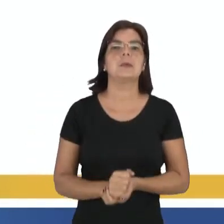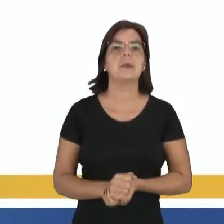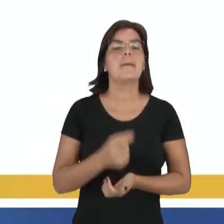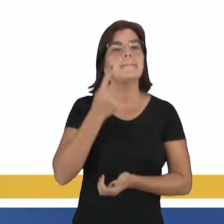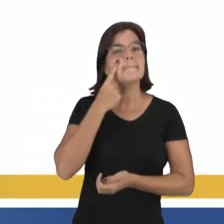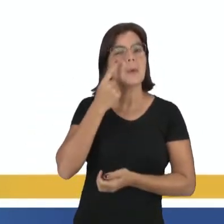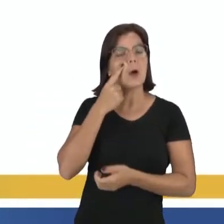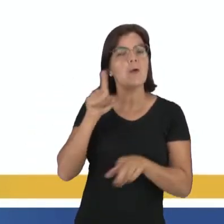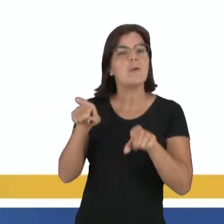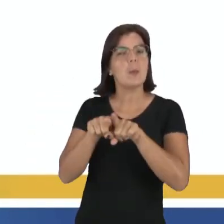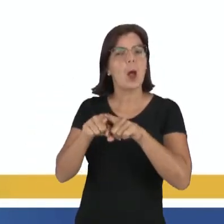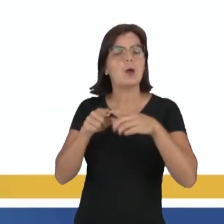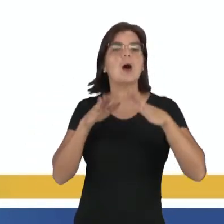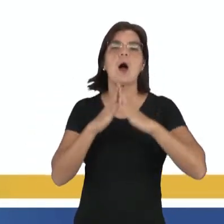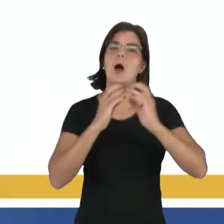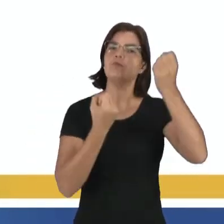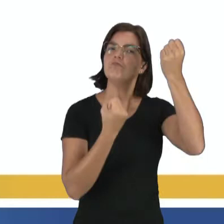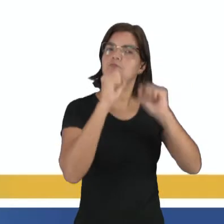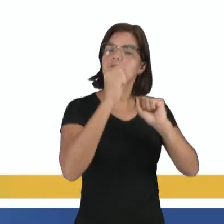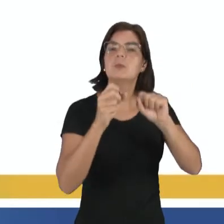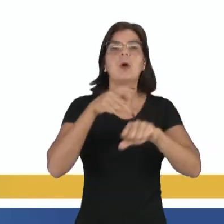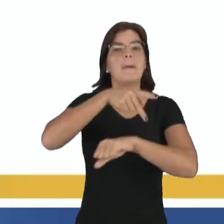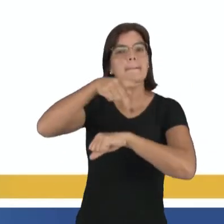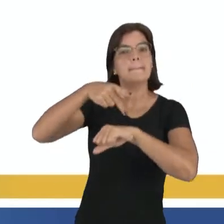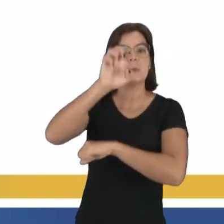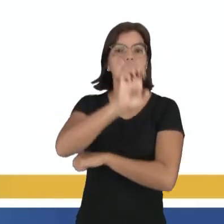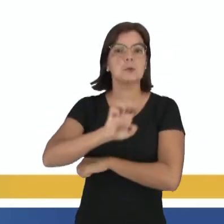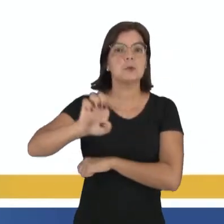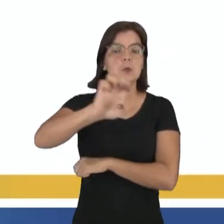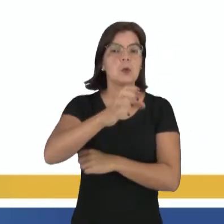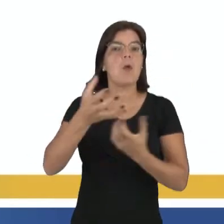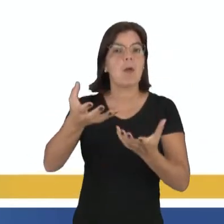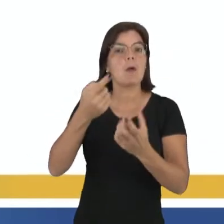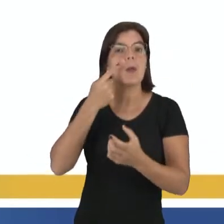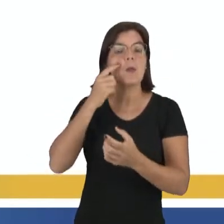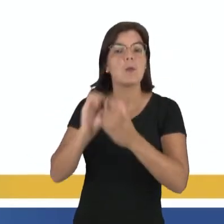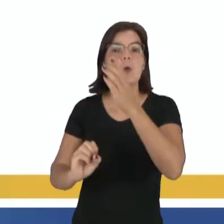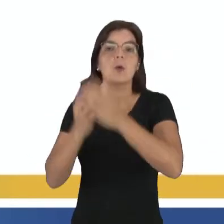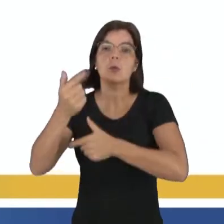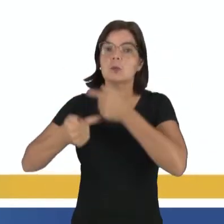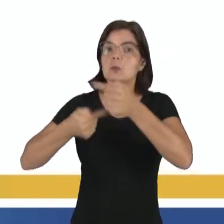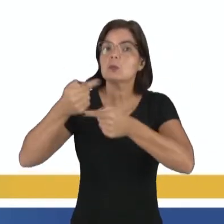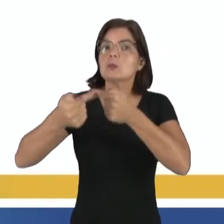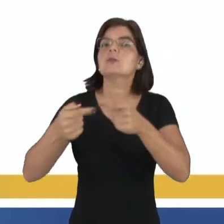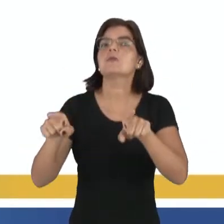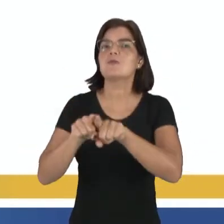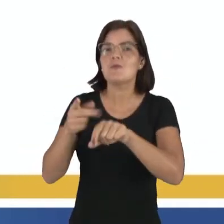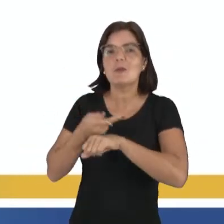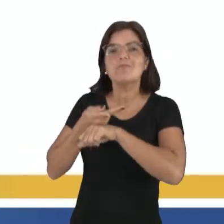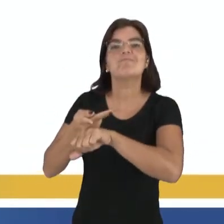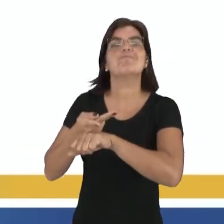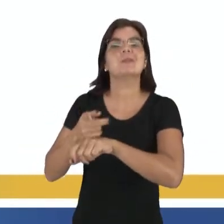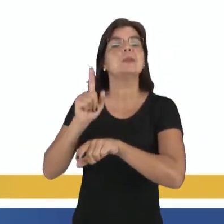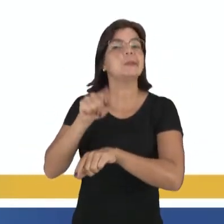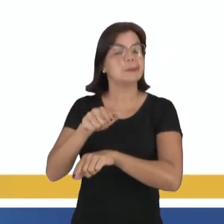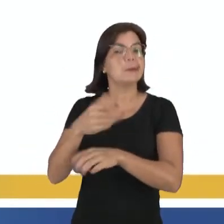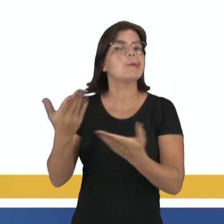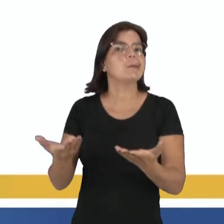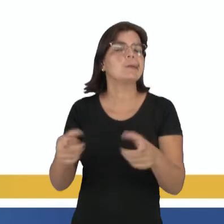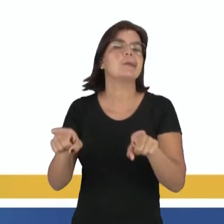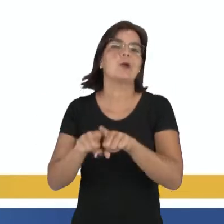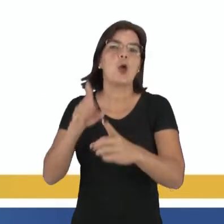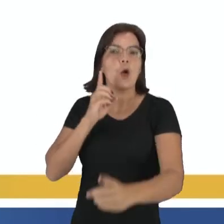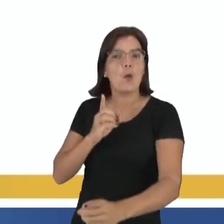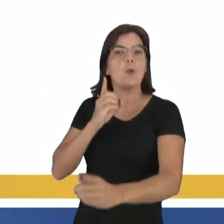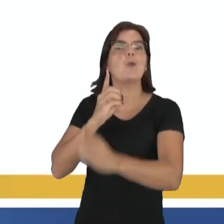Para abastecer a indústria, países europeus saíram em busca de recursos naturais e matérias-primas. E essa foi uma das razões